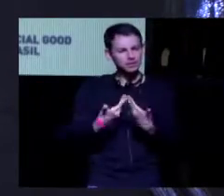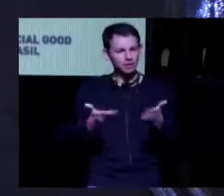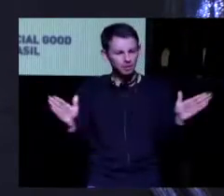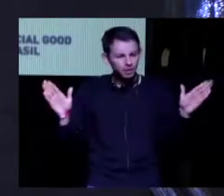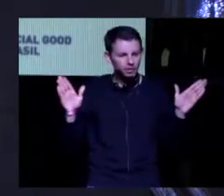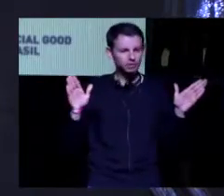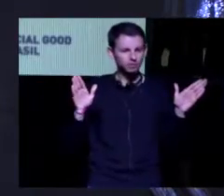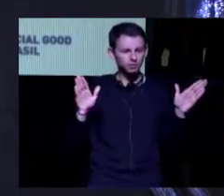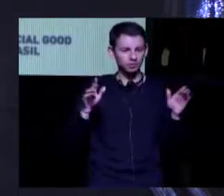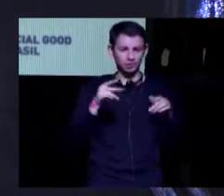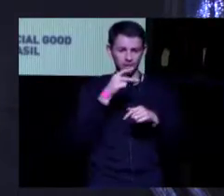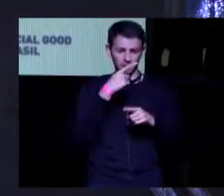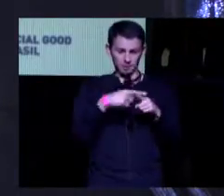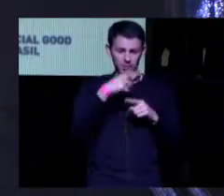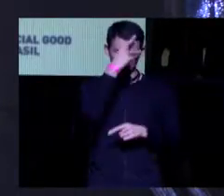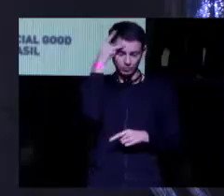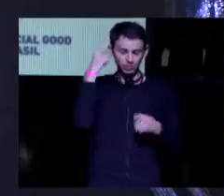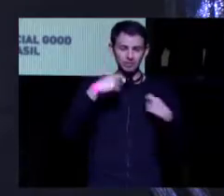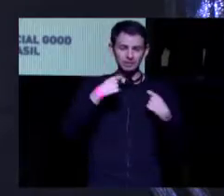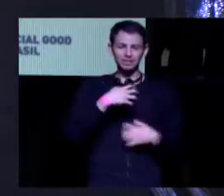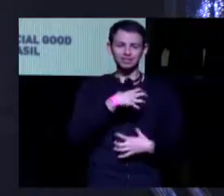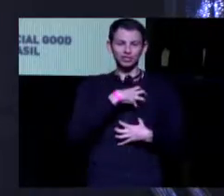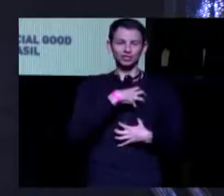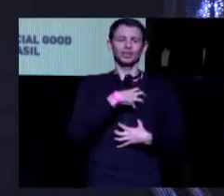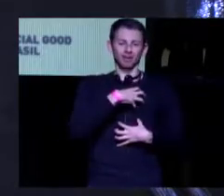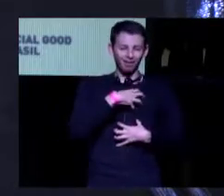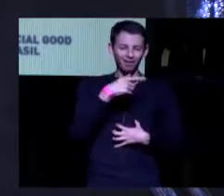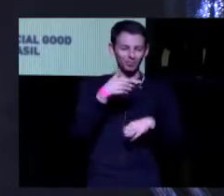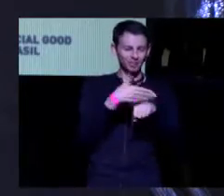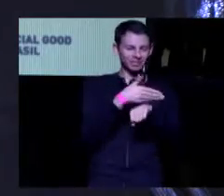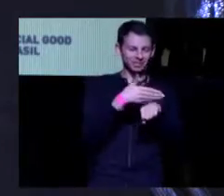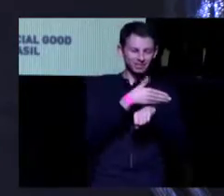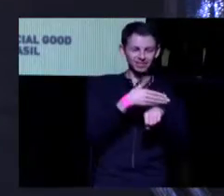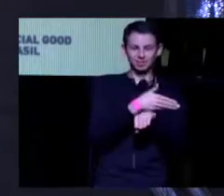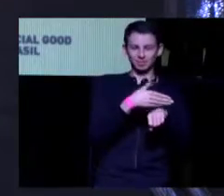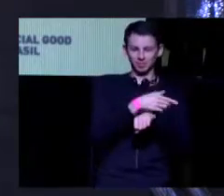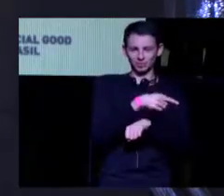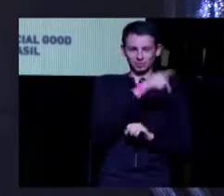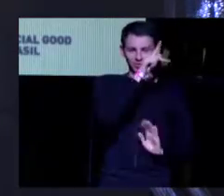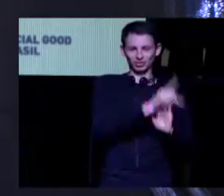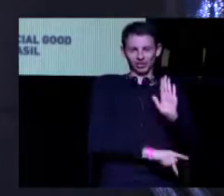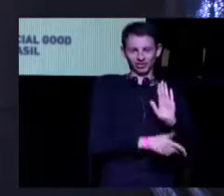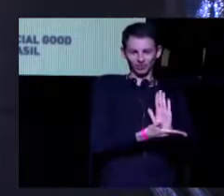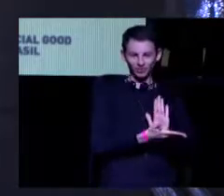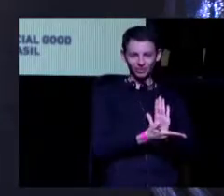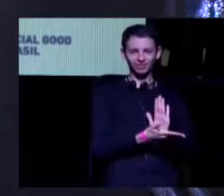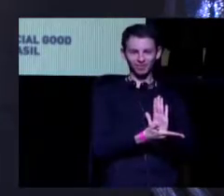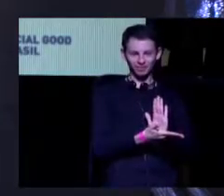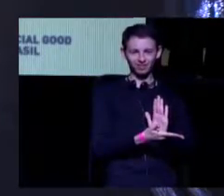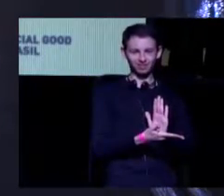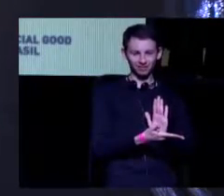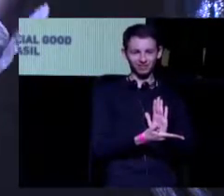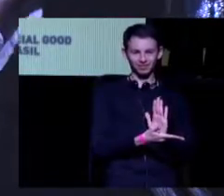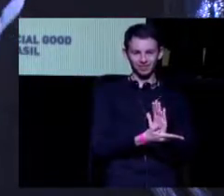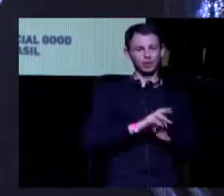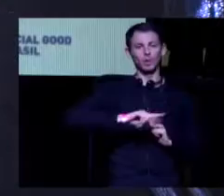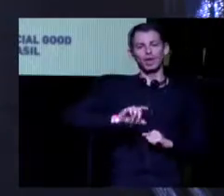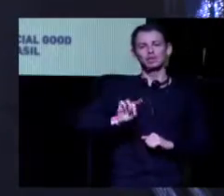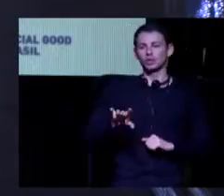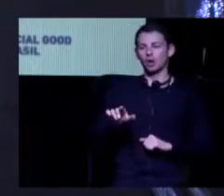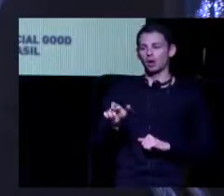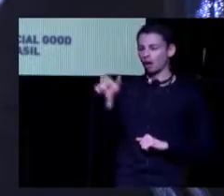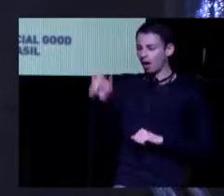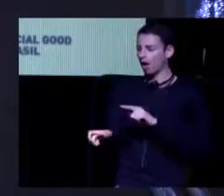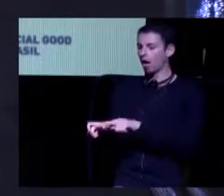realmente se sentirem parte, se sentirem donas do seu projeto e não ter o projeto de tal pessoa, igual o Gabi falou,